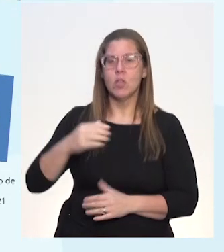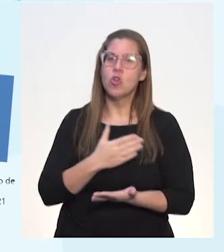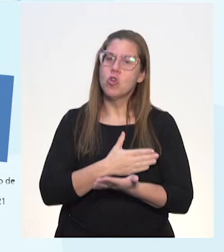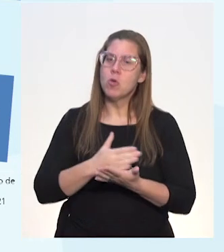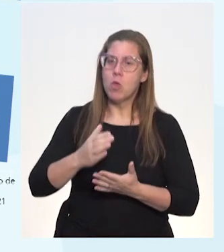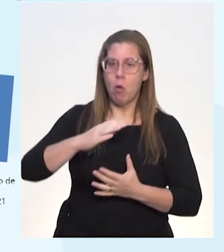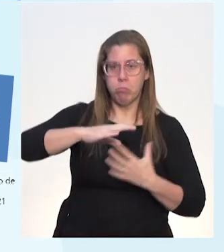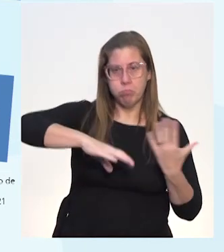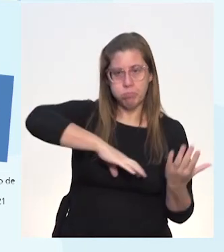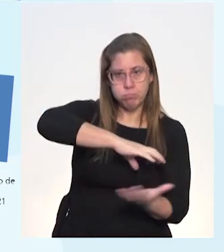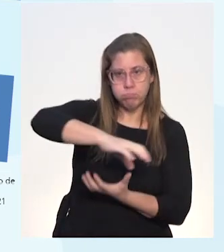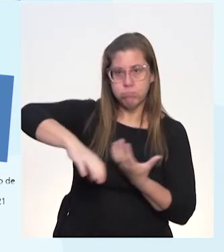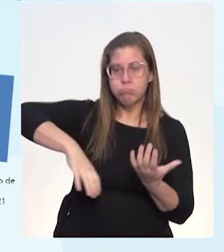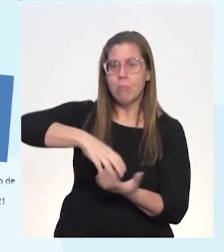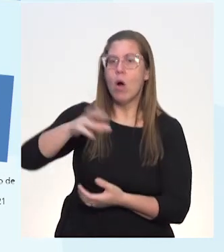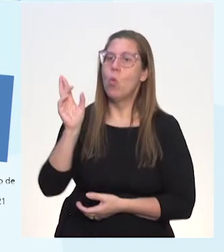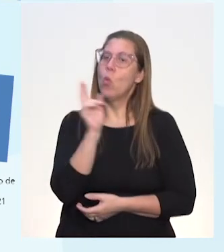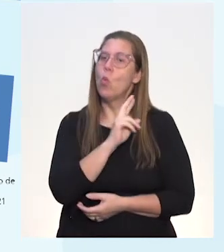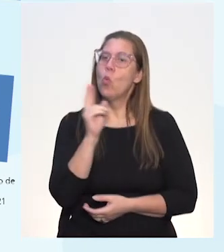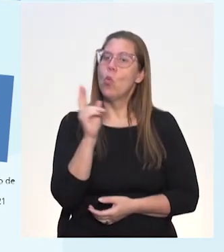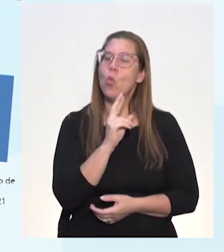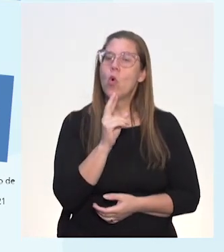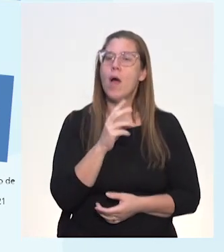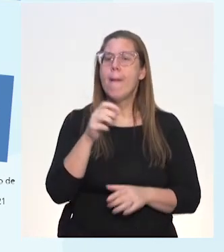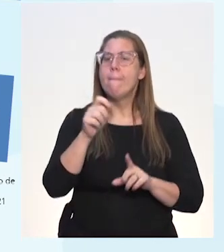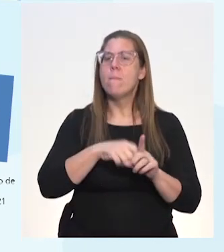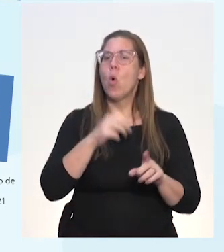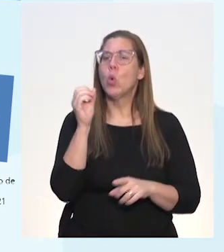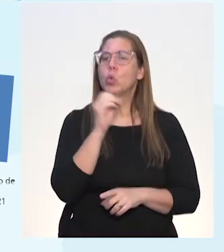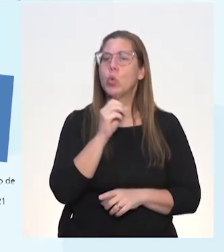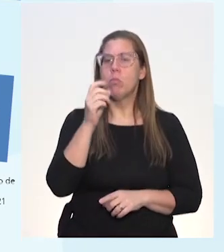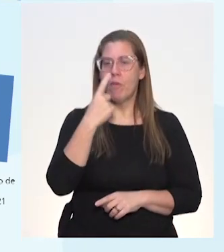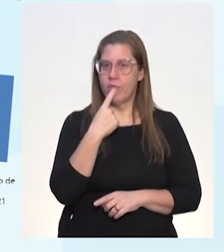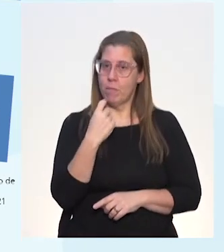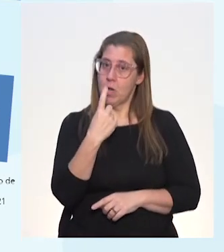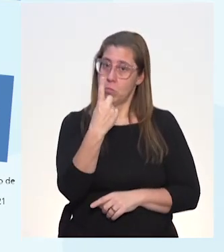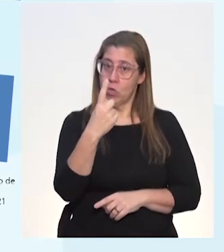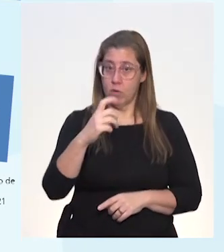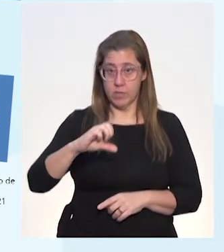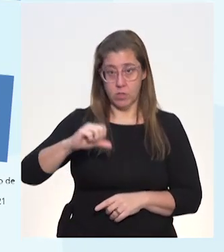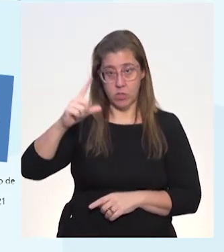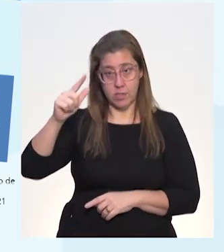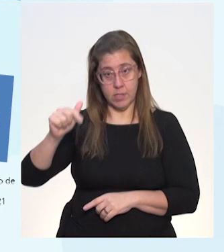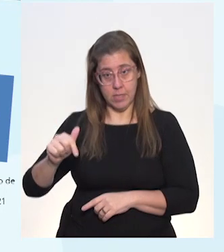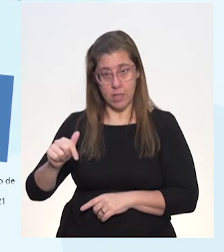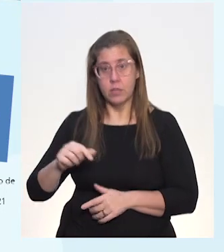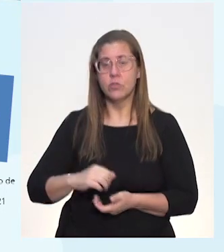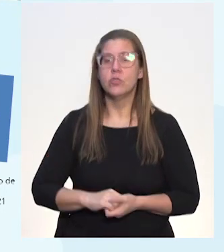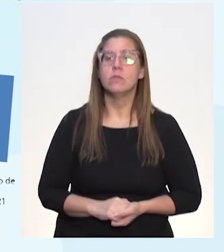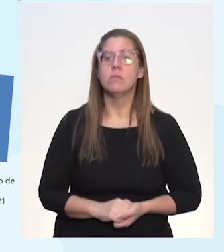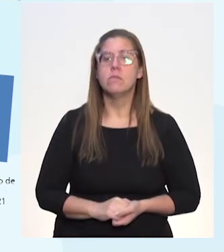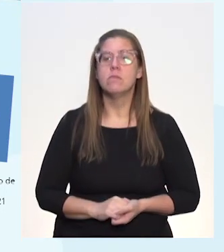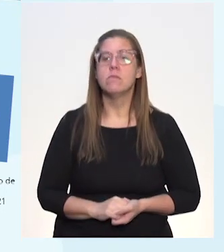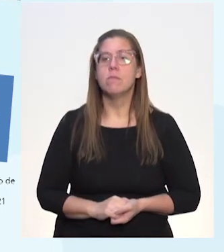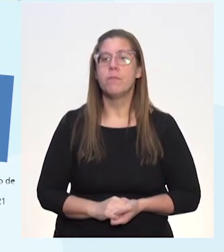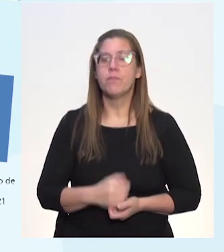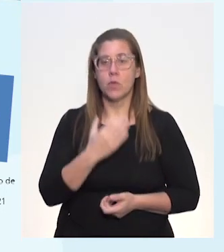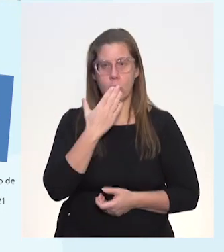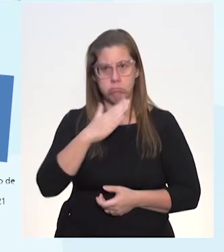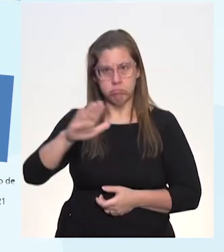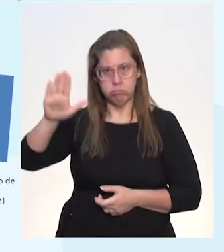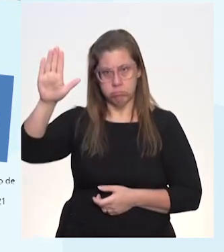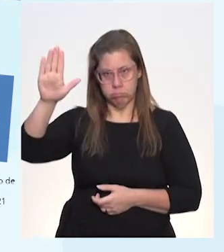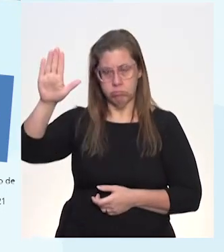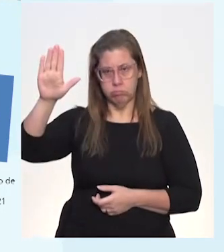Revolução Russa, o Outubro Vermelho, em 1917. Os comunistas acordam